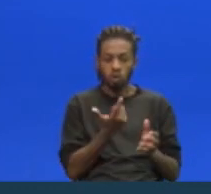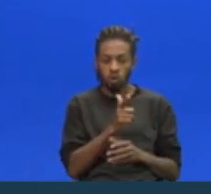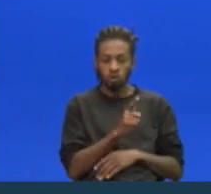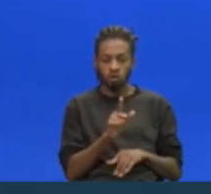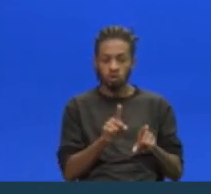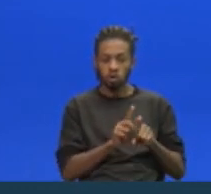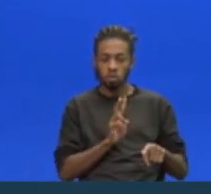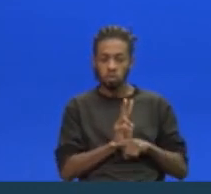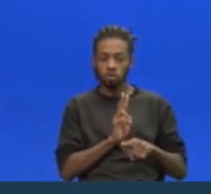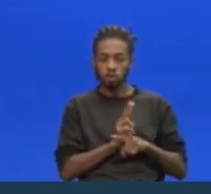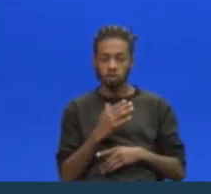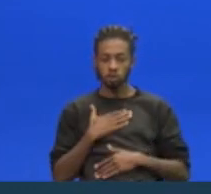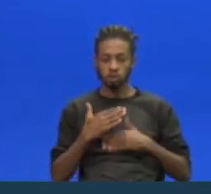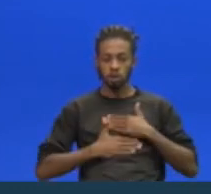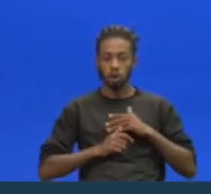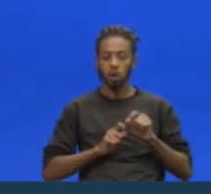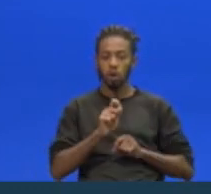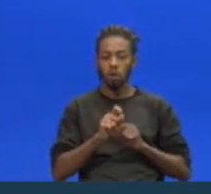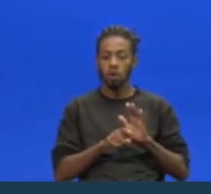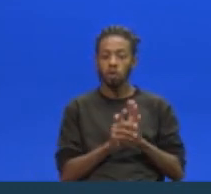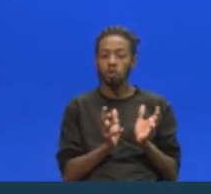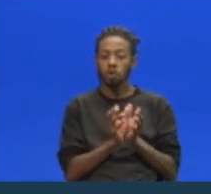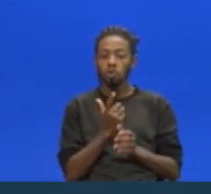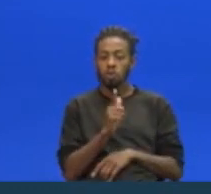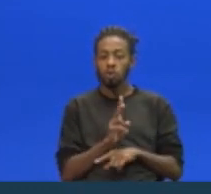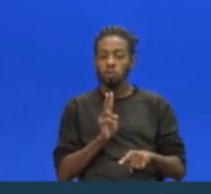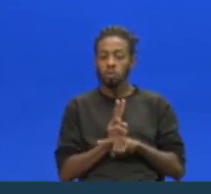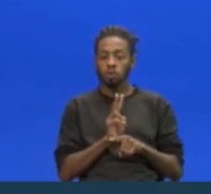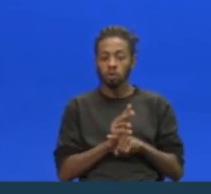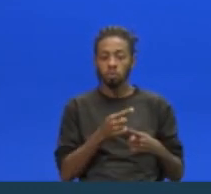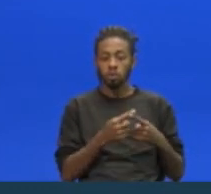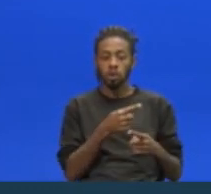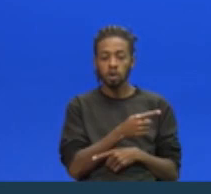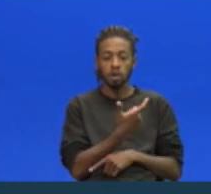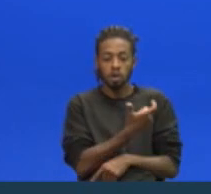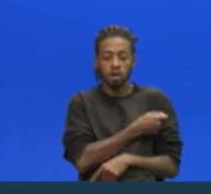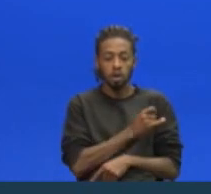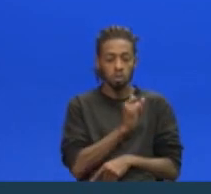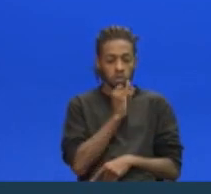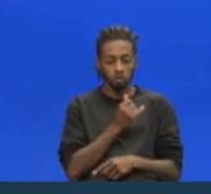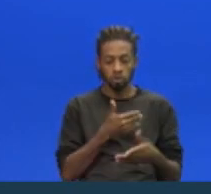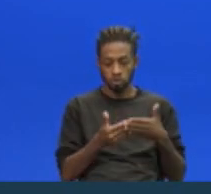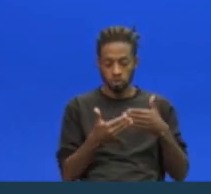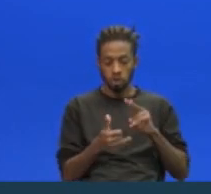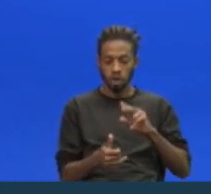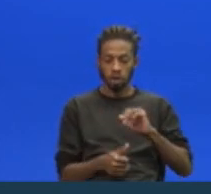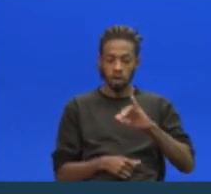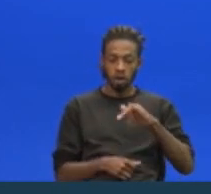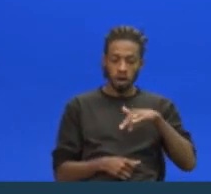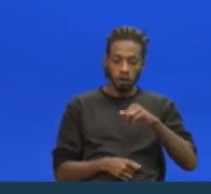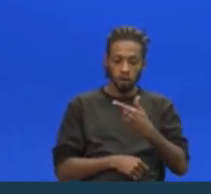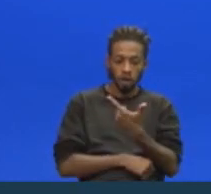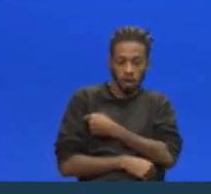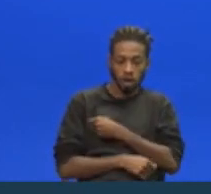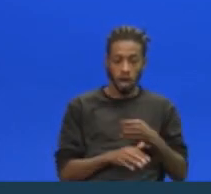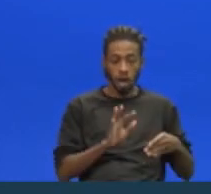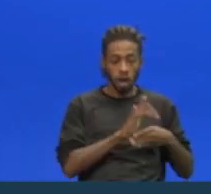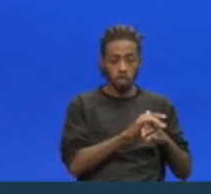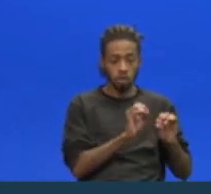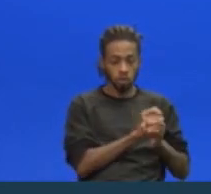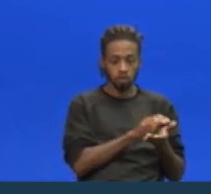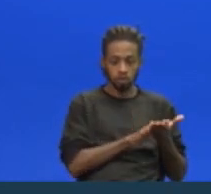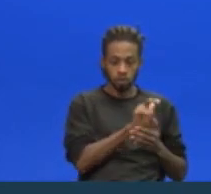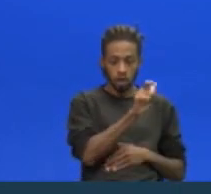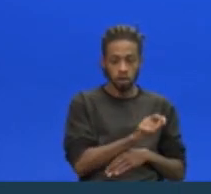O grupo que teve sucesso é o grupo que tomou a substância, por exemplo, no caso da vacina, e não adoeceu, quando comparado